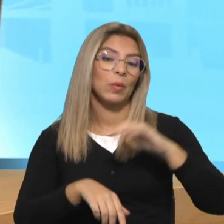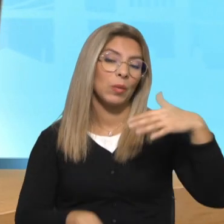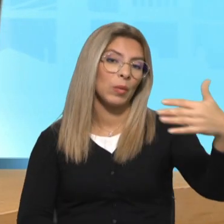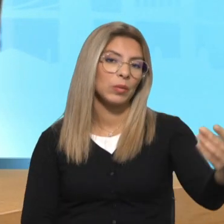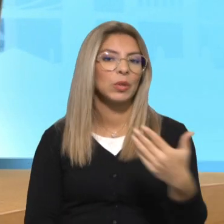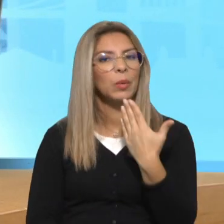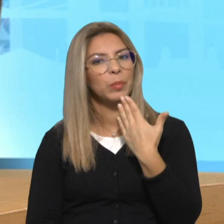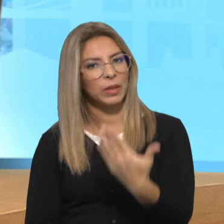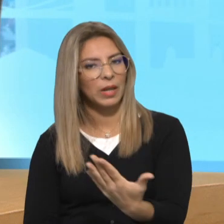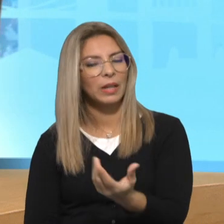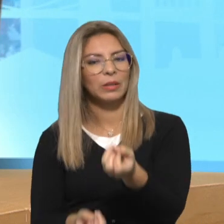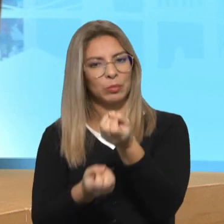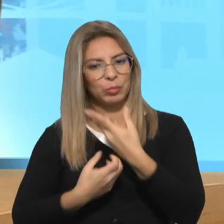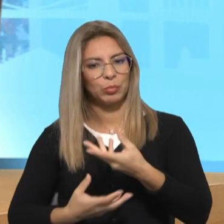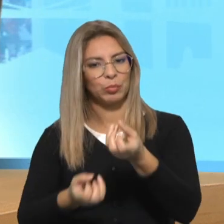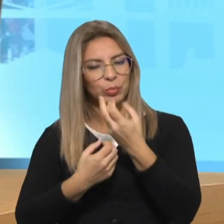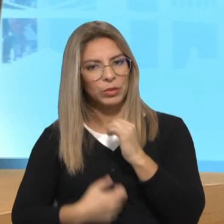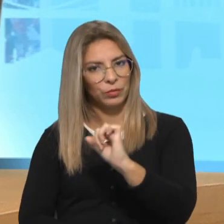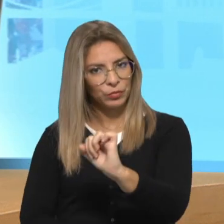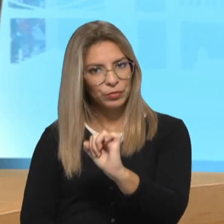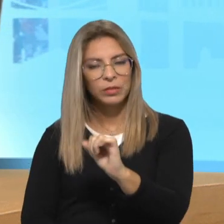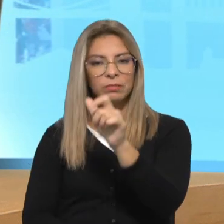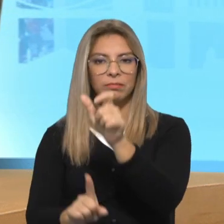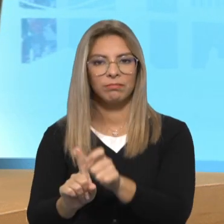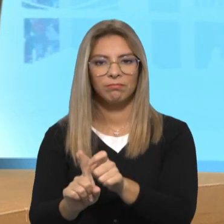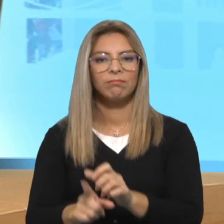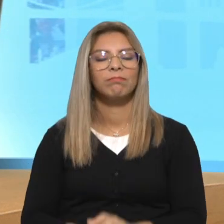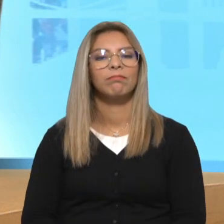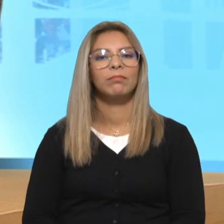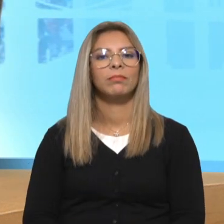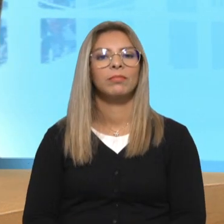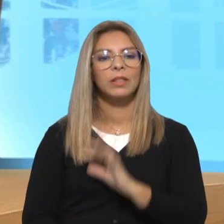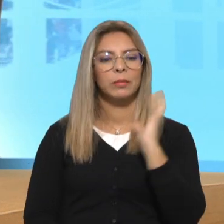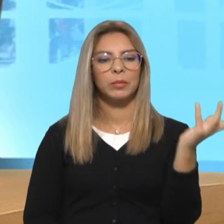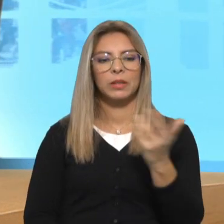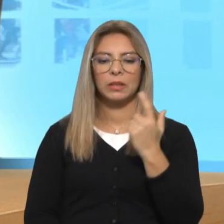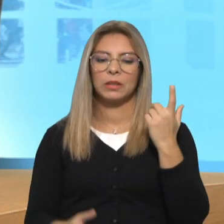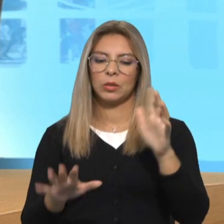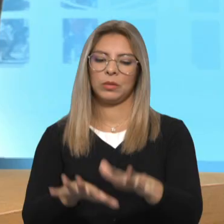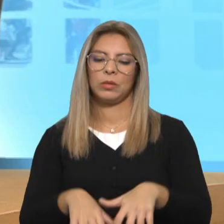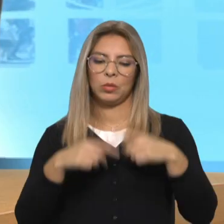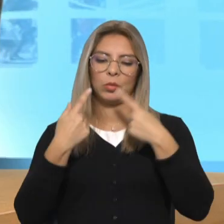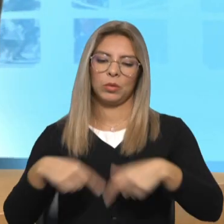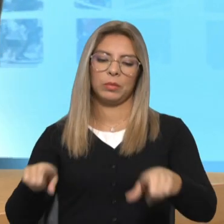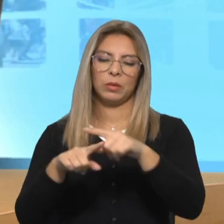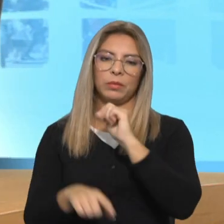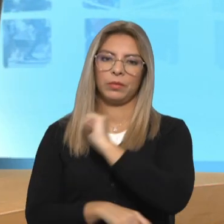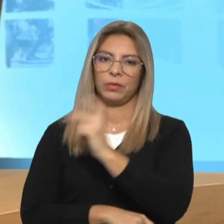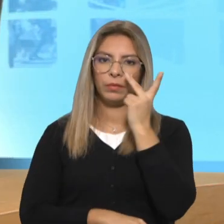Agradeço-lhe muito ter partilhado connosco estes reflexos do ambiente sinodal no seu percurso de vida e